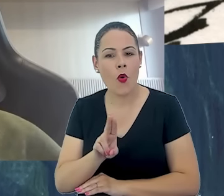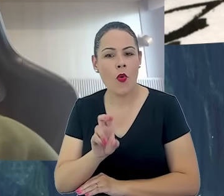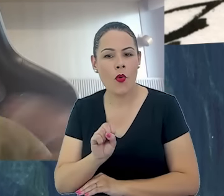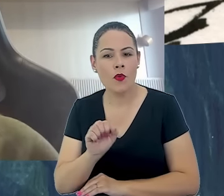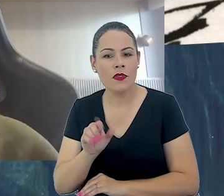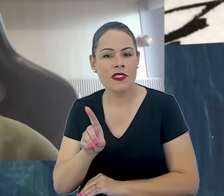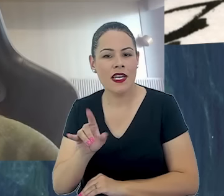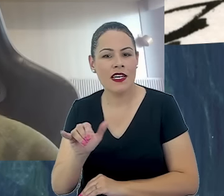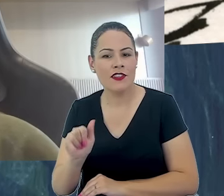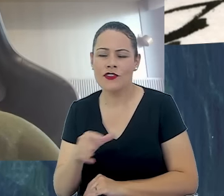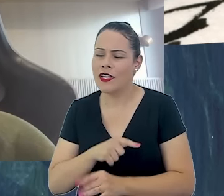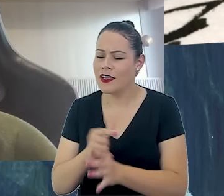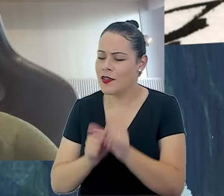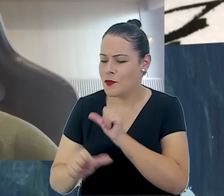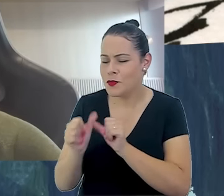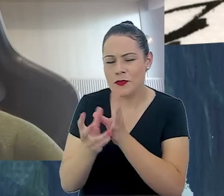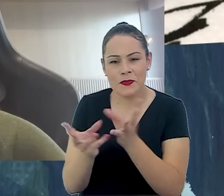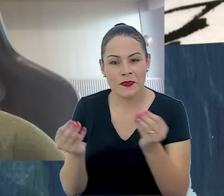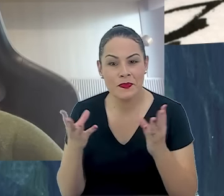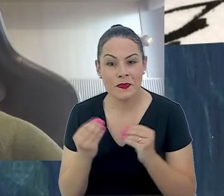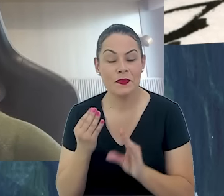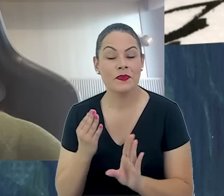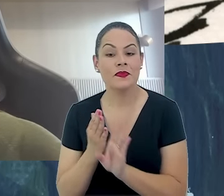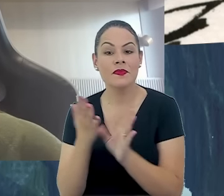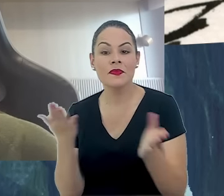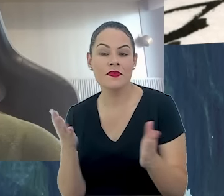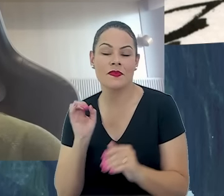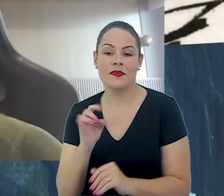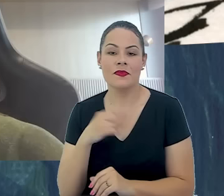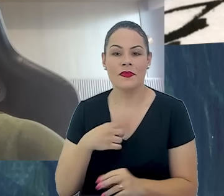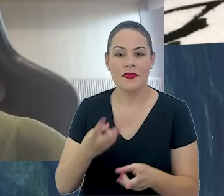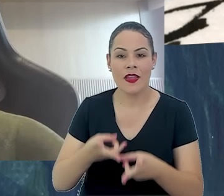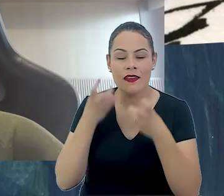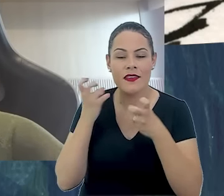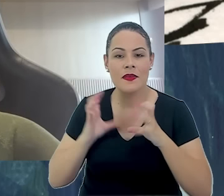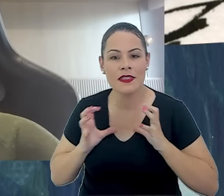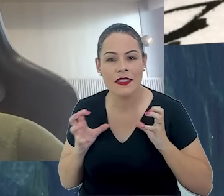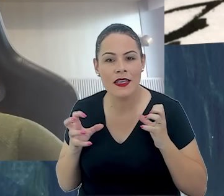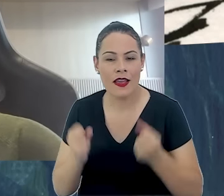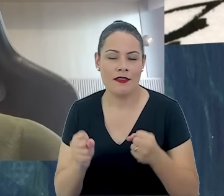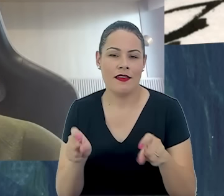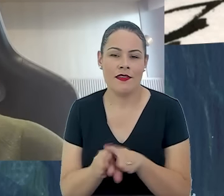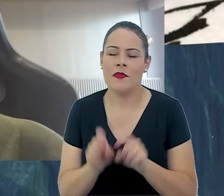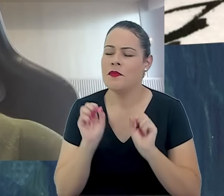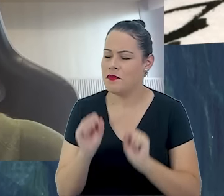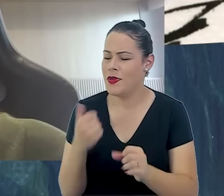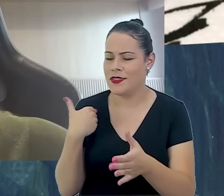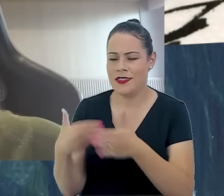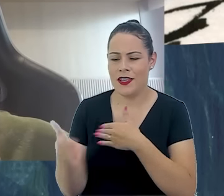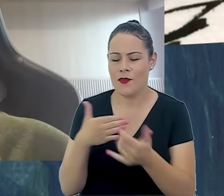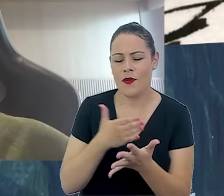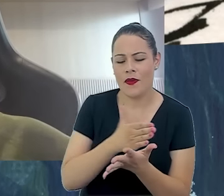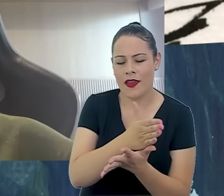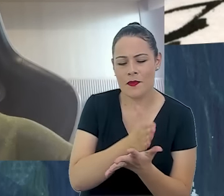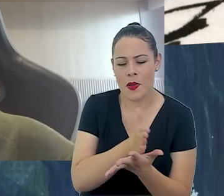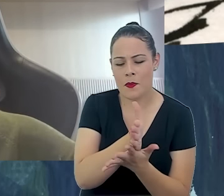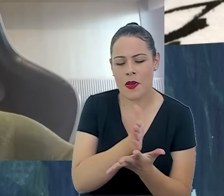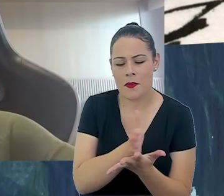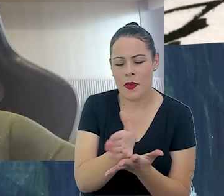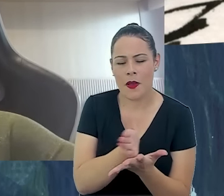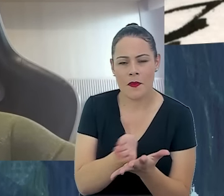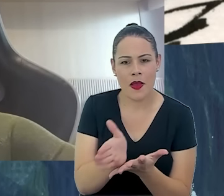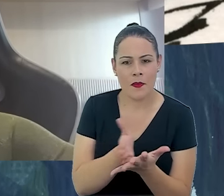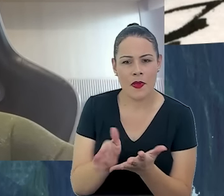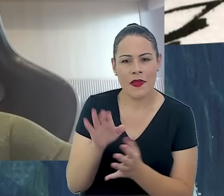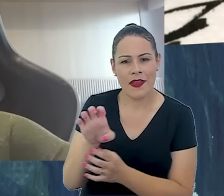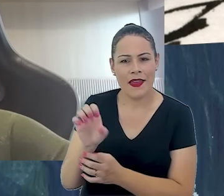fato muda muito, né? Então, quando você está engajado nessa, seja em qual dessas pernas for aí